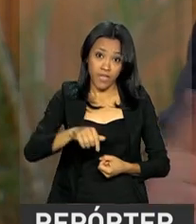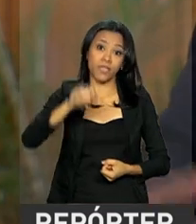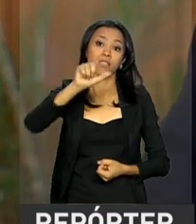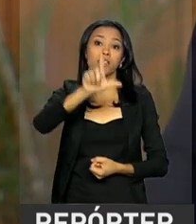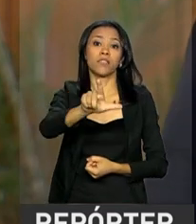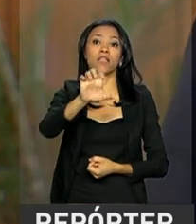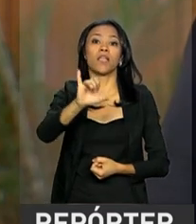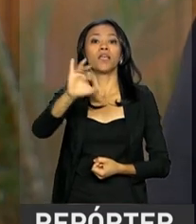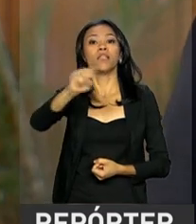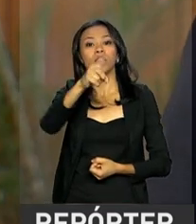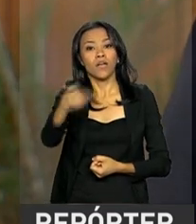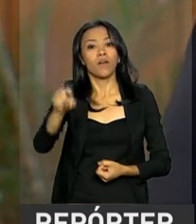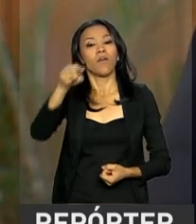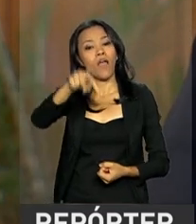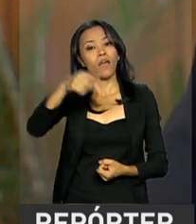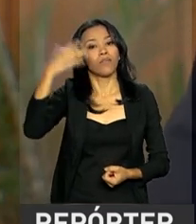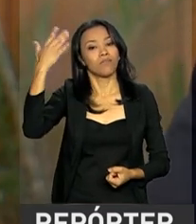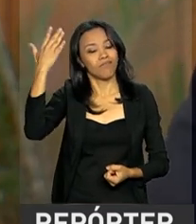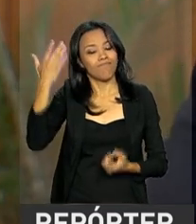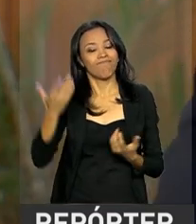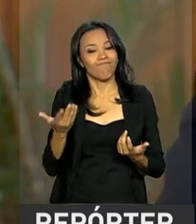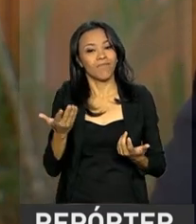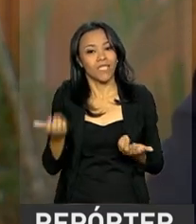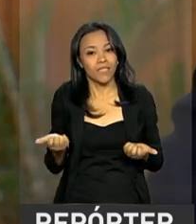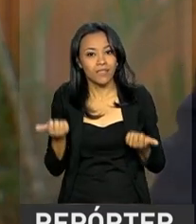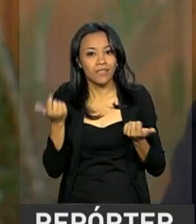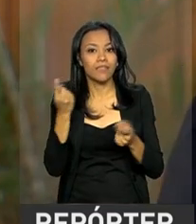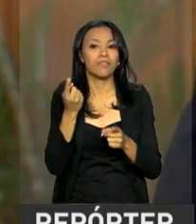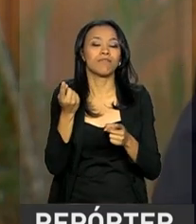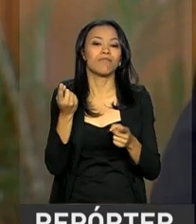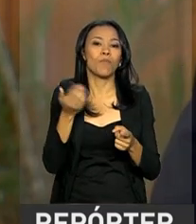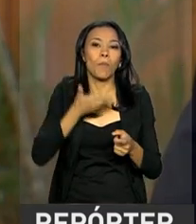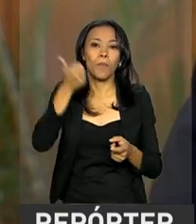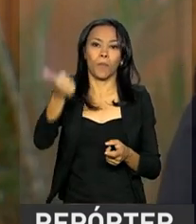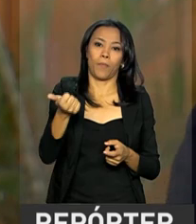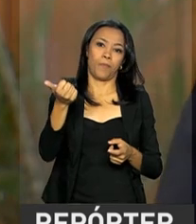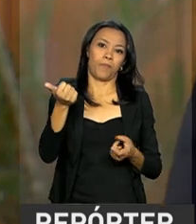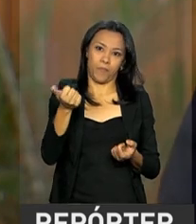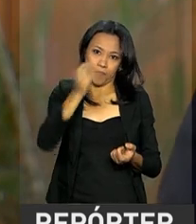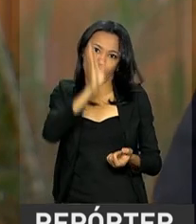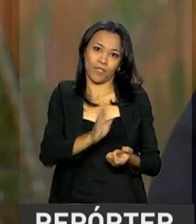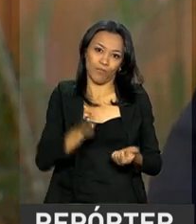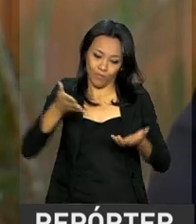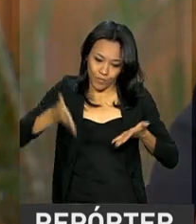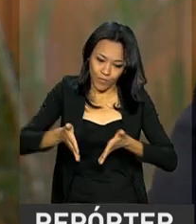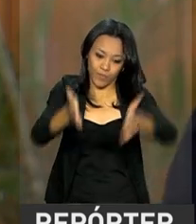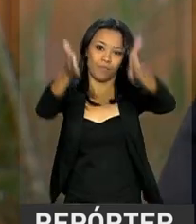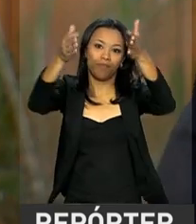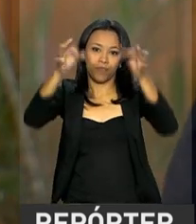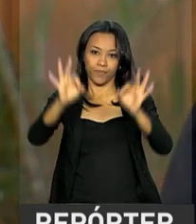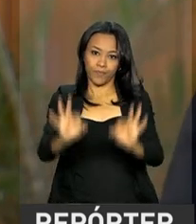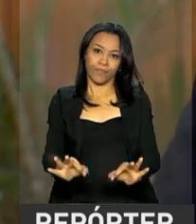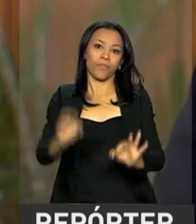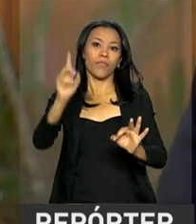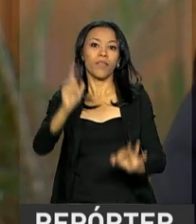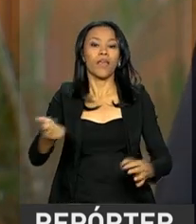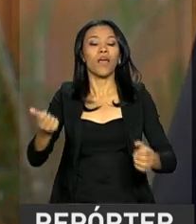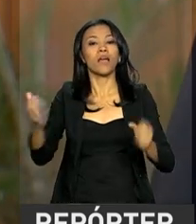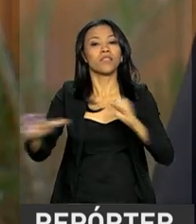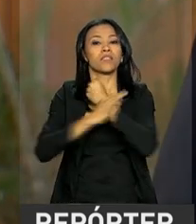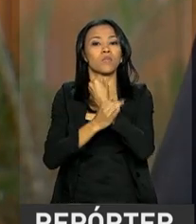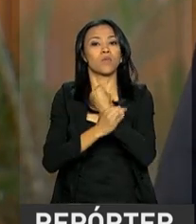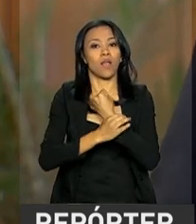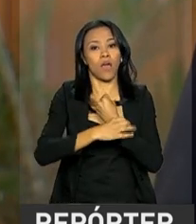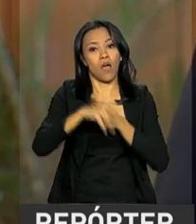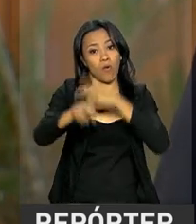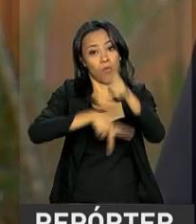remarca definitivamente a trajetória de reencontro do Brasil com seu destino, que é garantir a seus filhos, aos